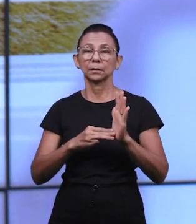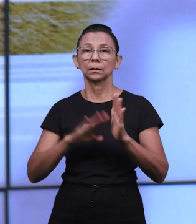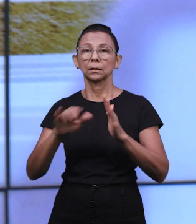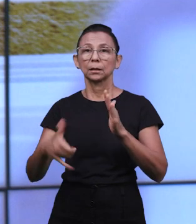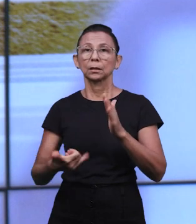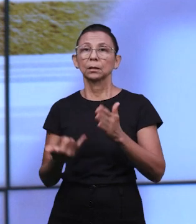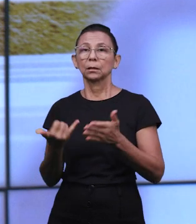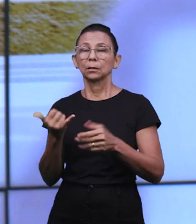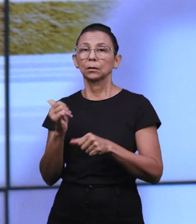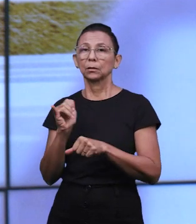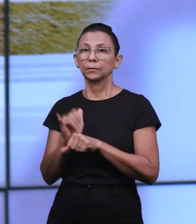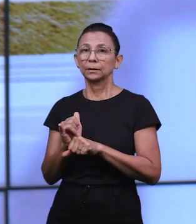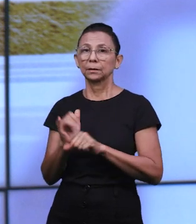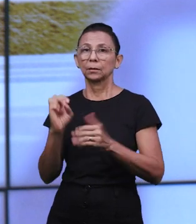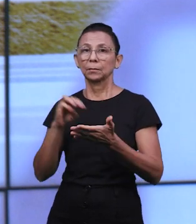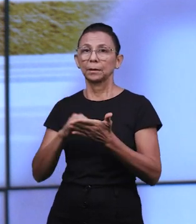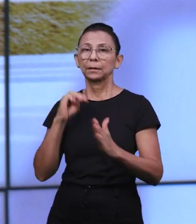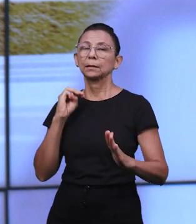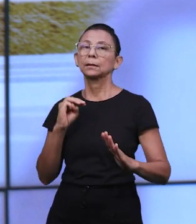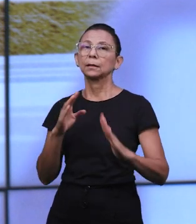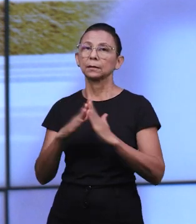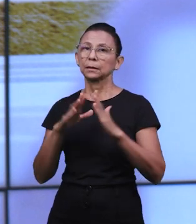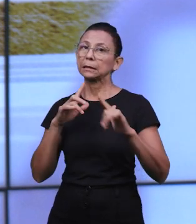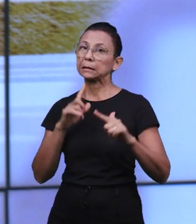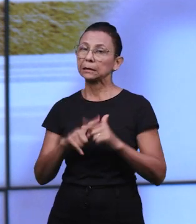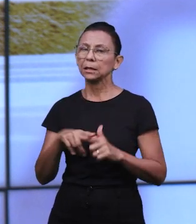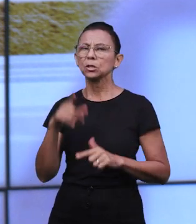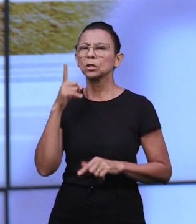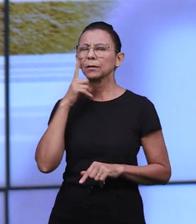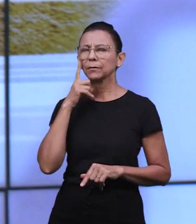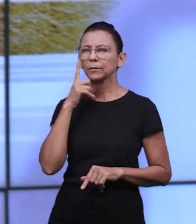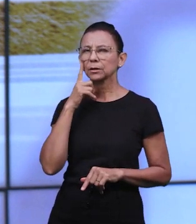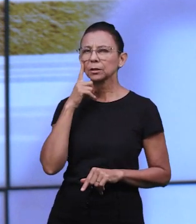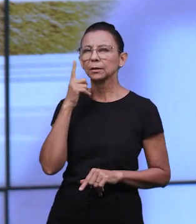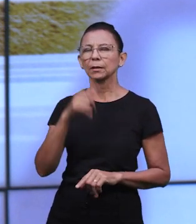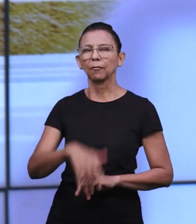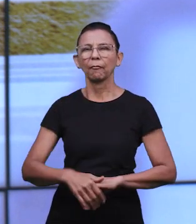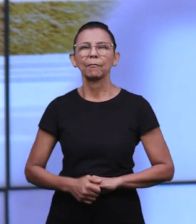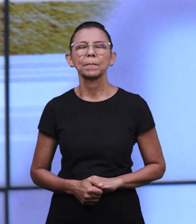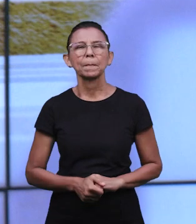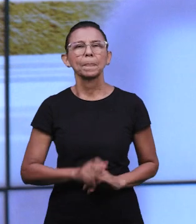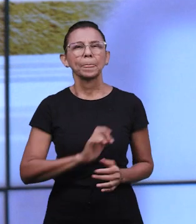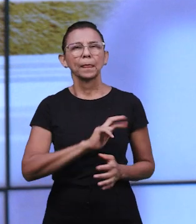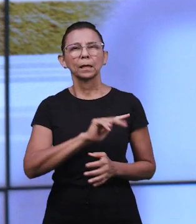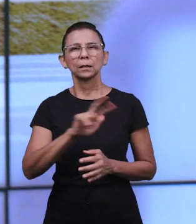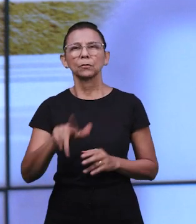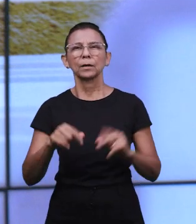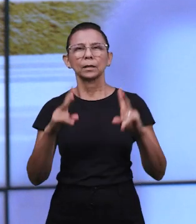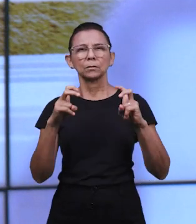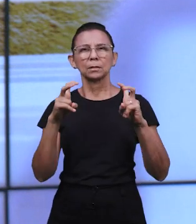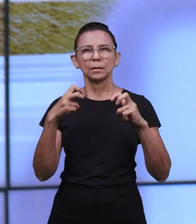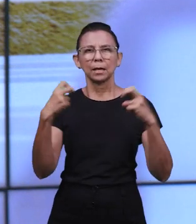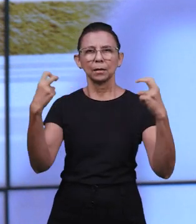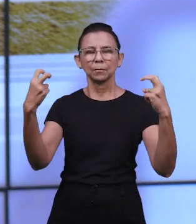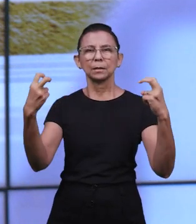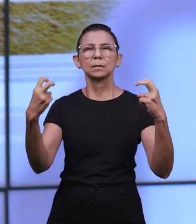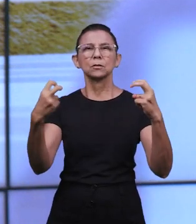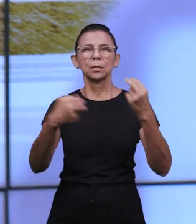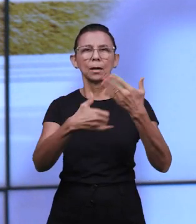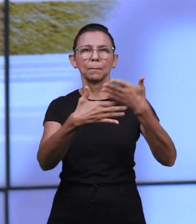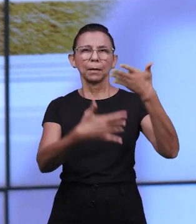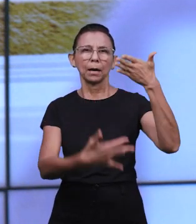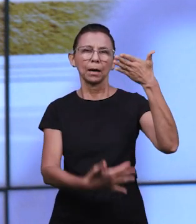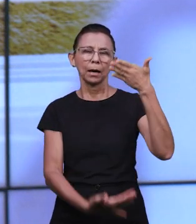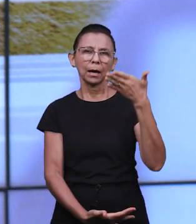no YouTube e assista lá. Também já temos mais de 90 vídeos publicados e você pode pesquisar, assistir a